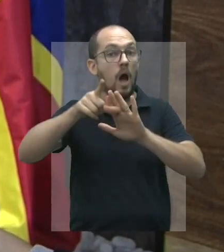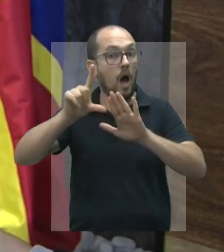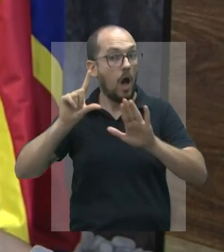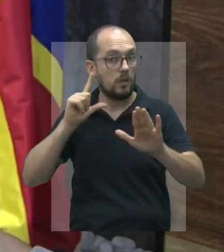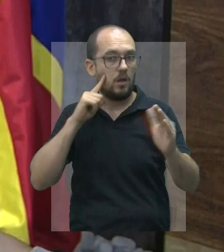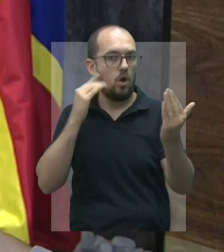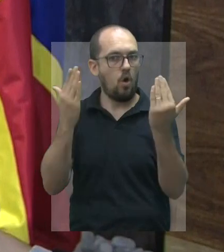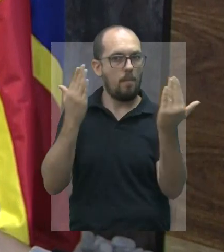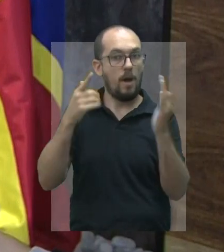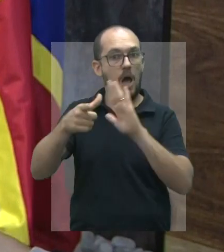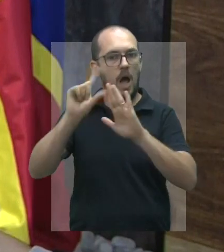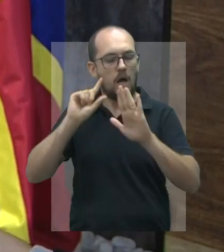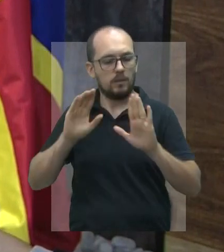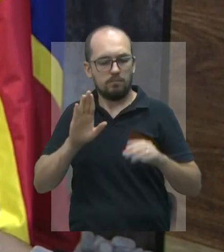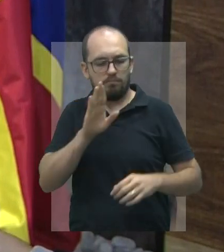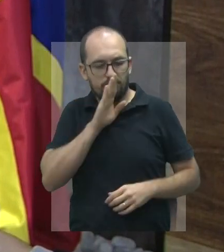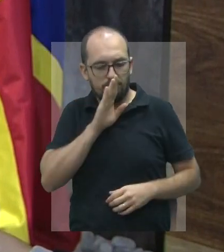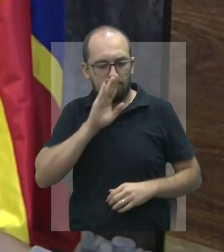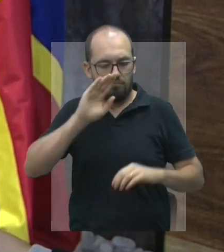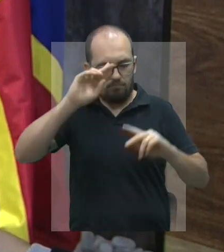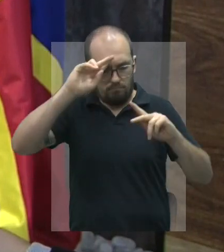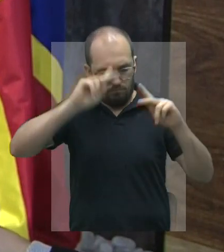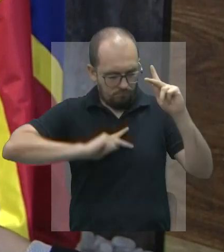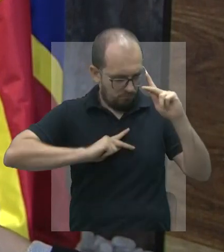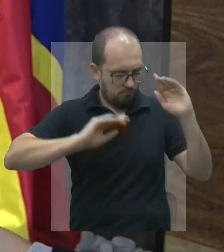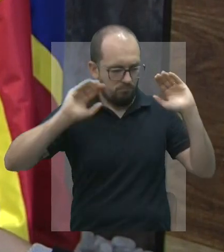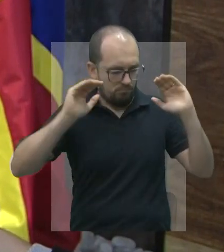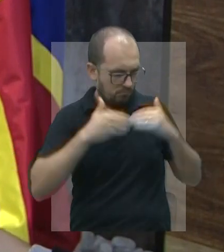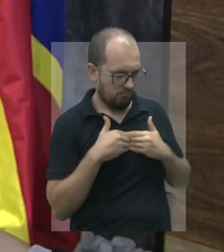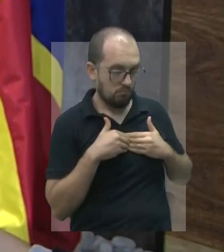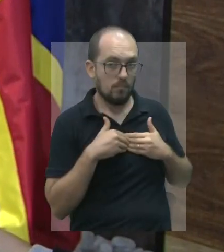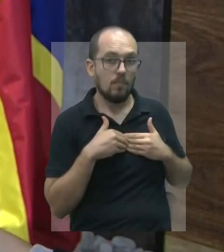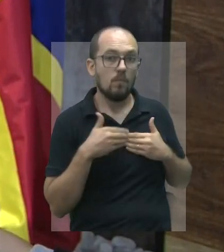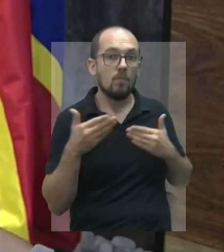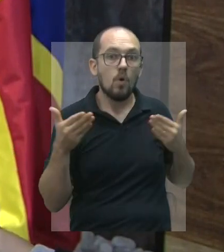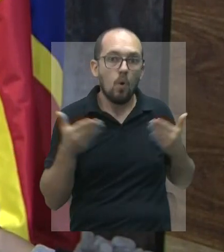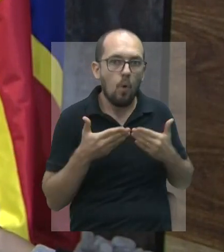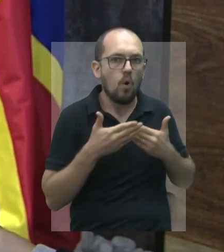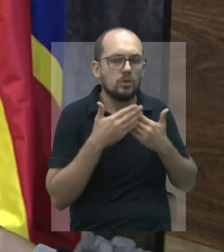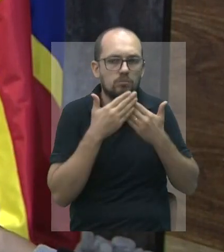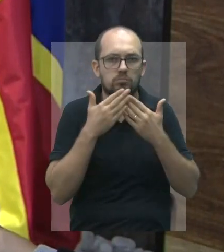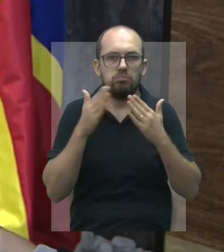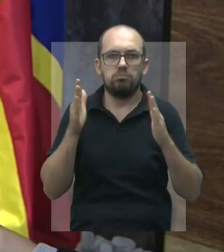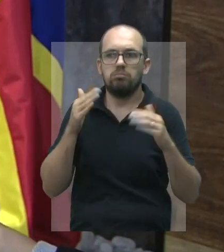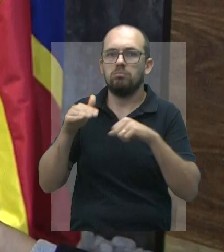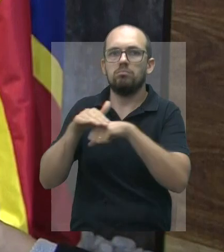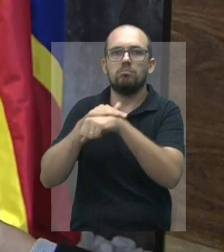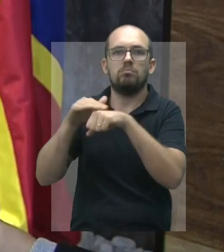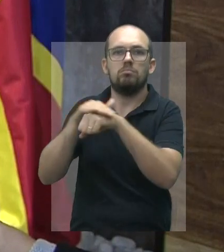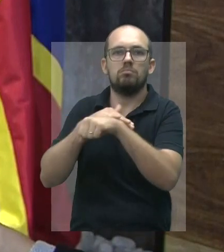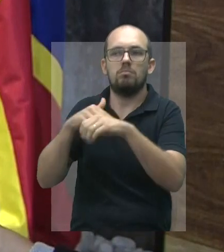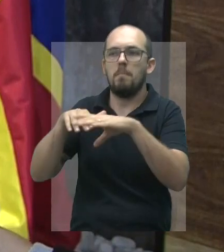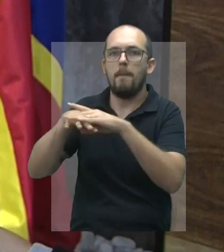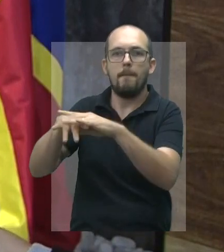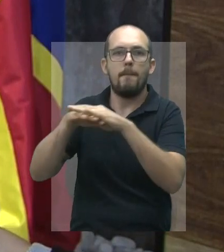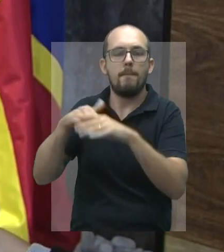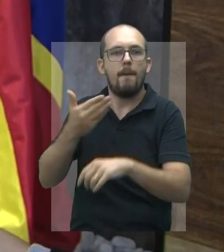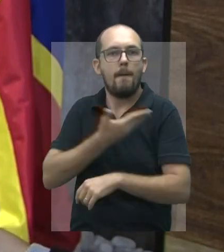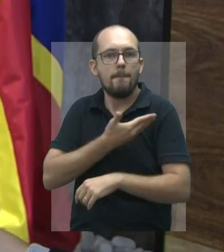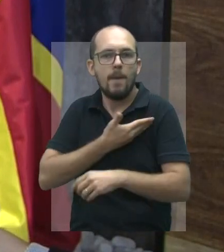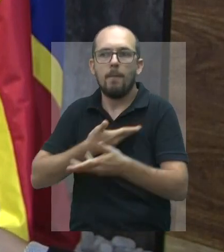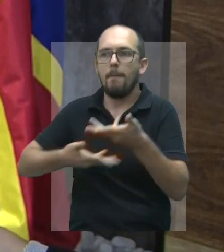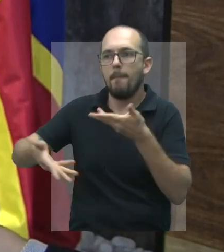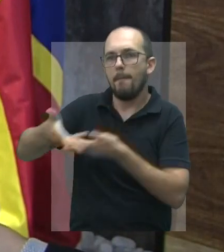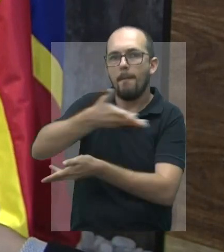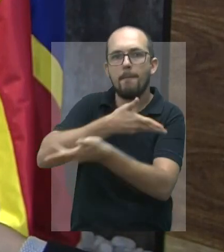Gustavo mais introvertido, um Gustavo mais receioso. Hoje nós temos um Gustavo que conversa conversa com os amigos em Libras Tátil.